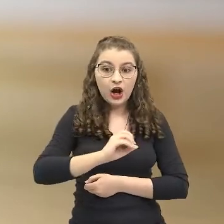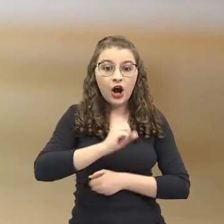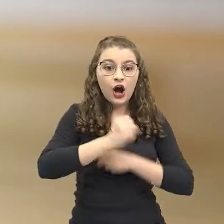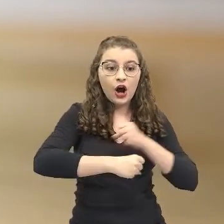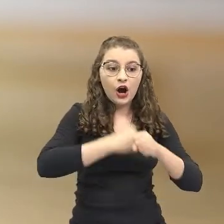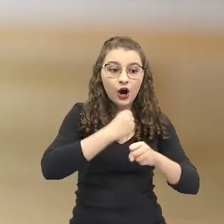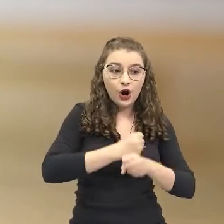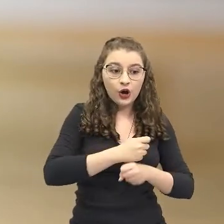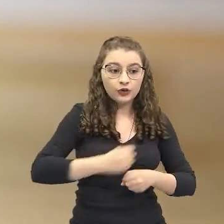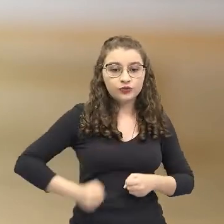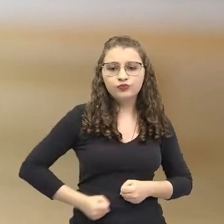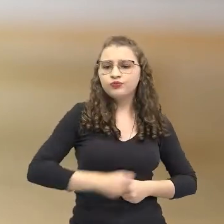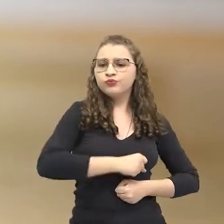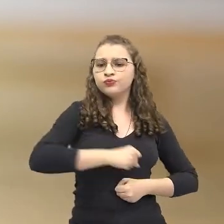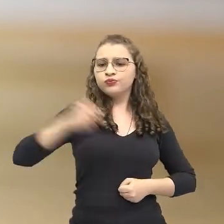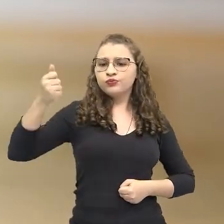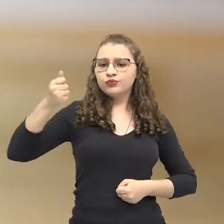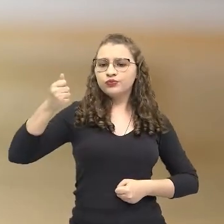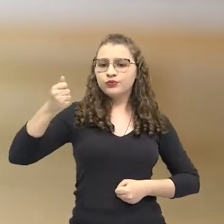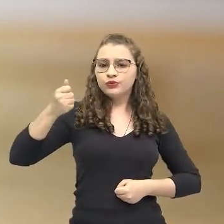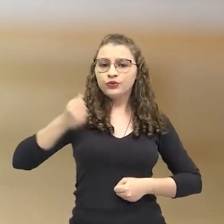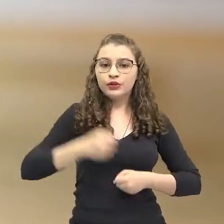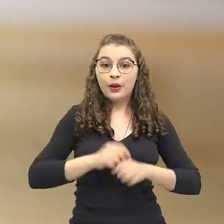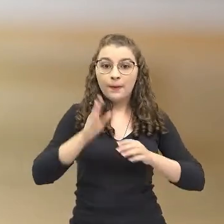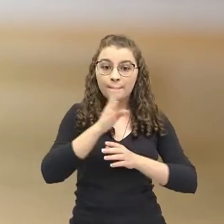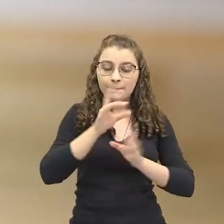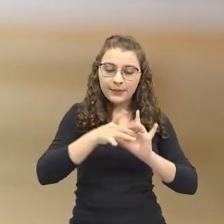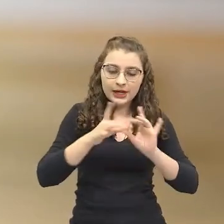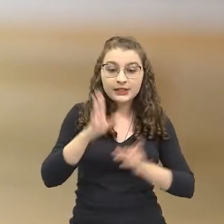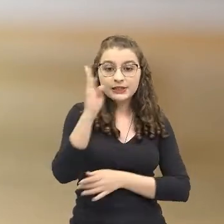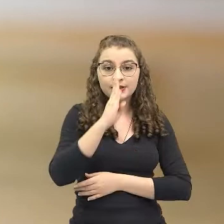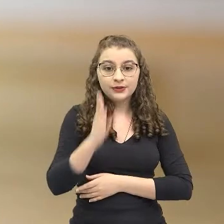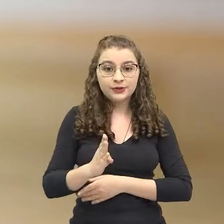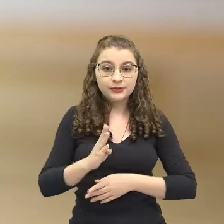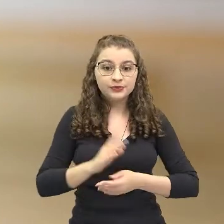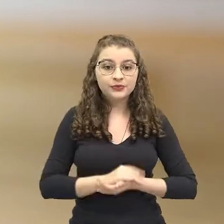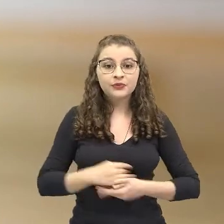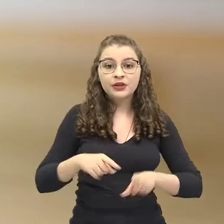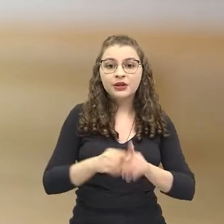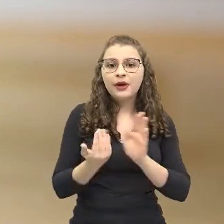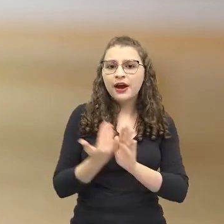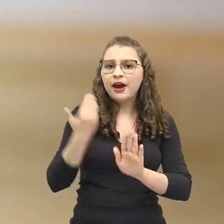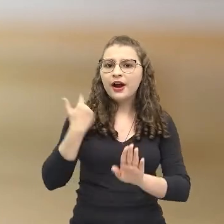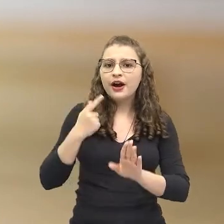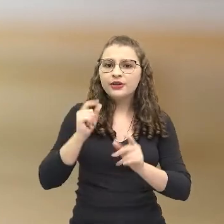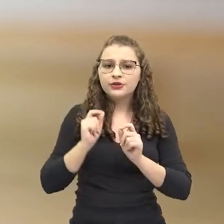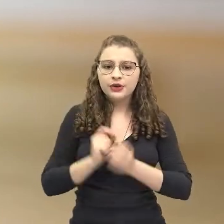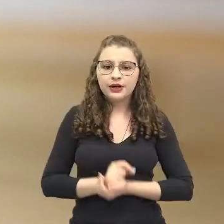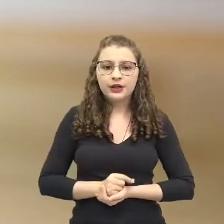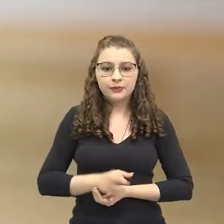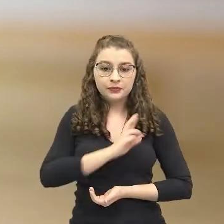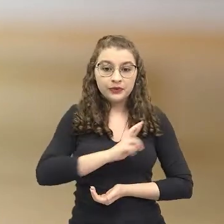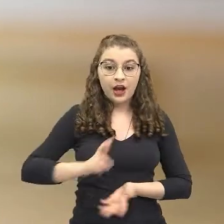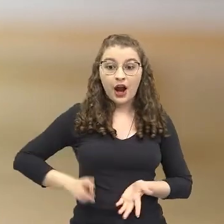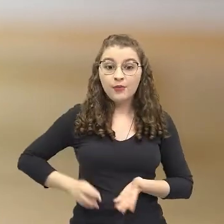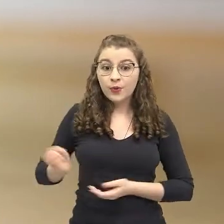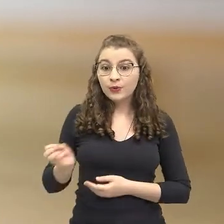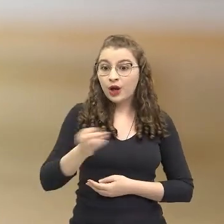em 1889, bem recente ainda naquele momento, nós tínhamos passado pelo processo de proclamação da